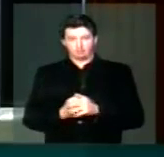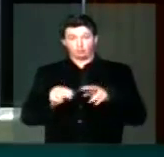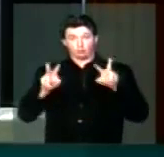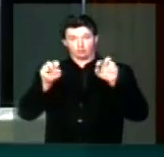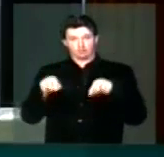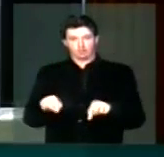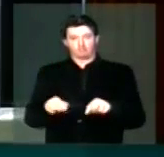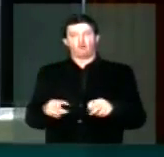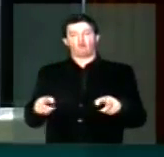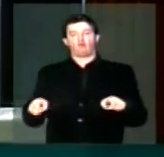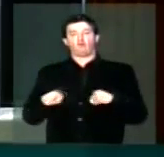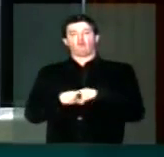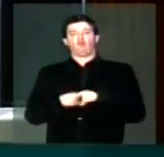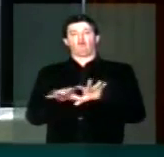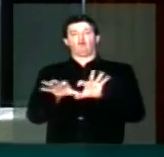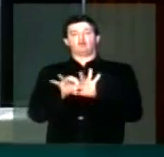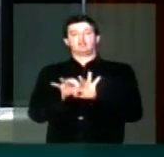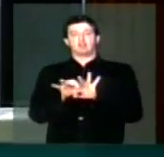esse assunto fusão.